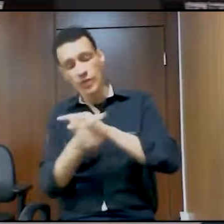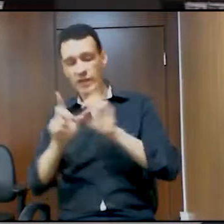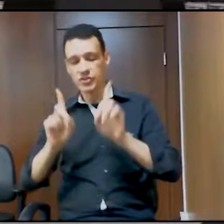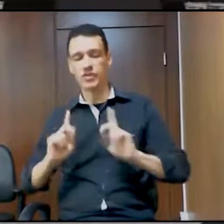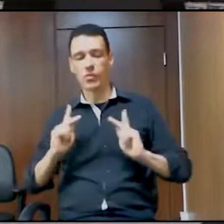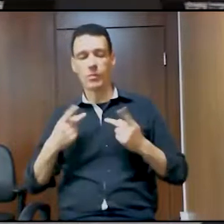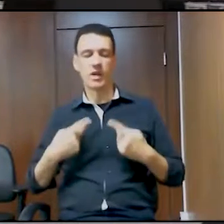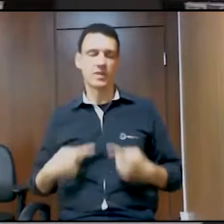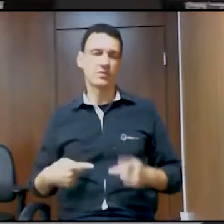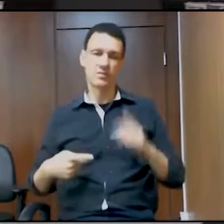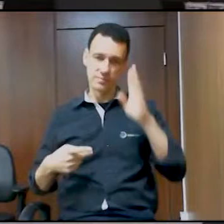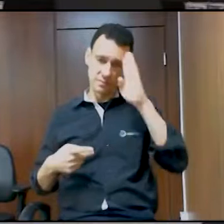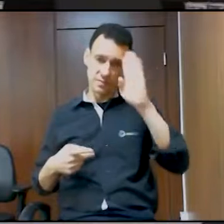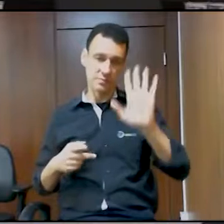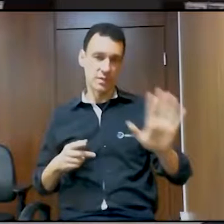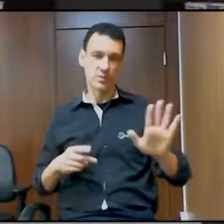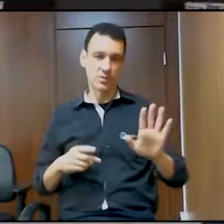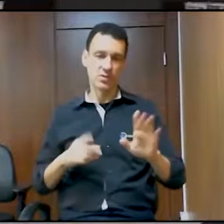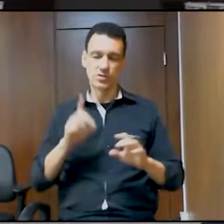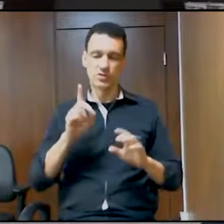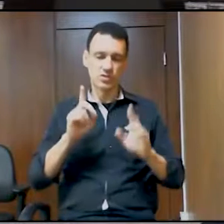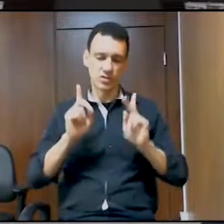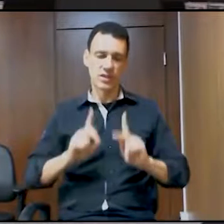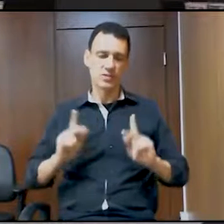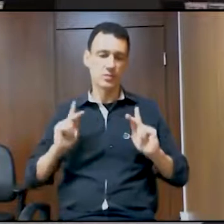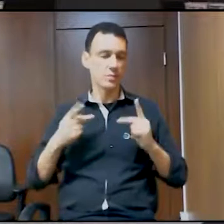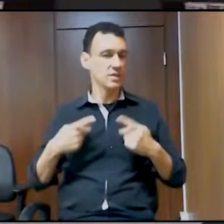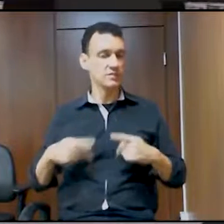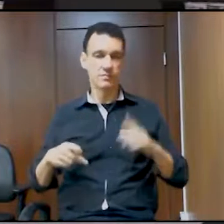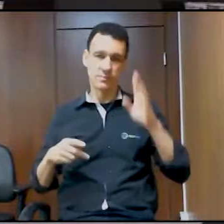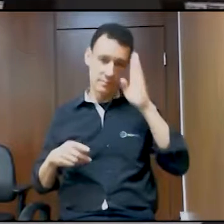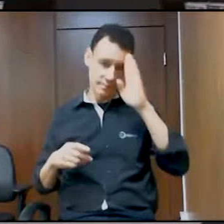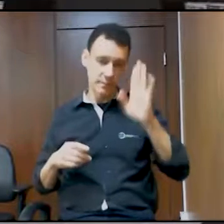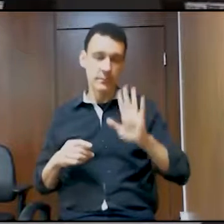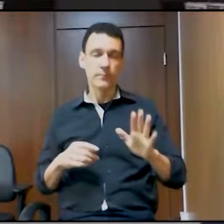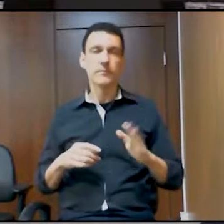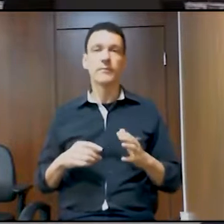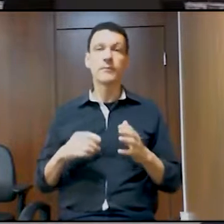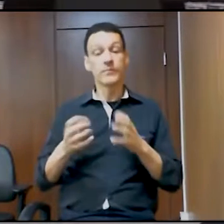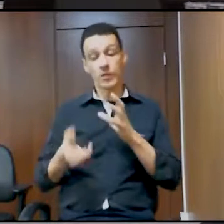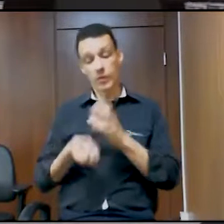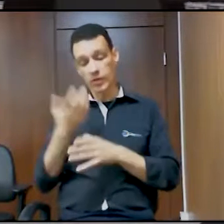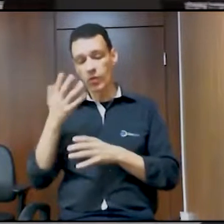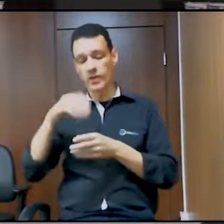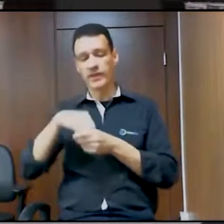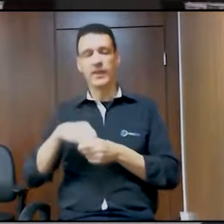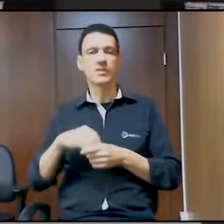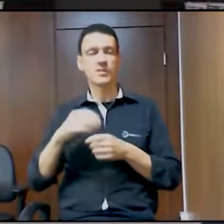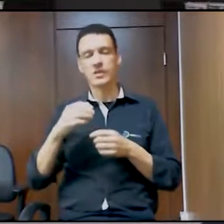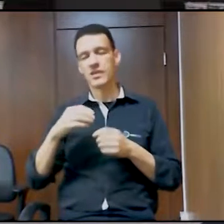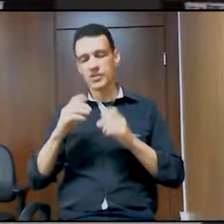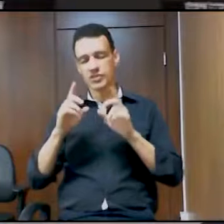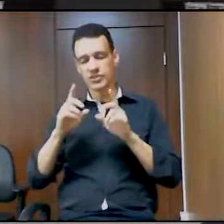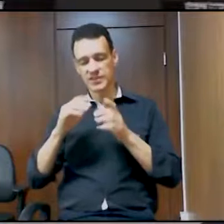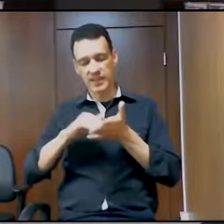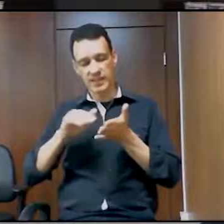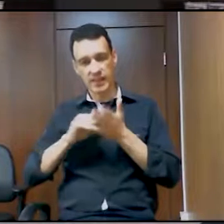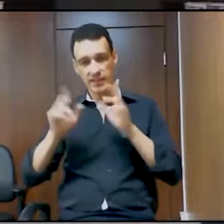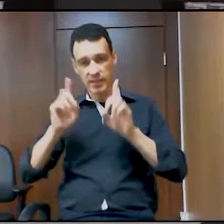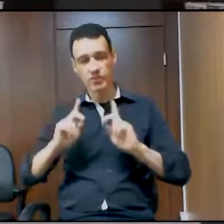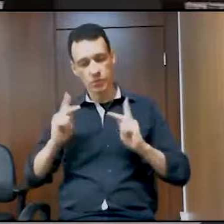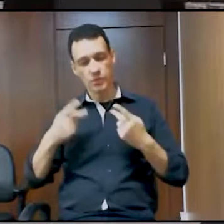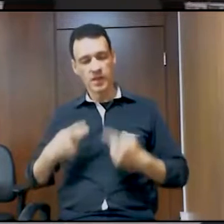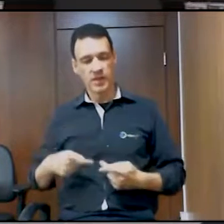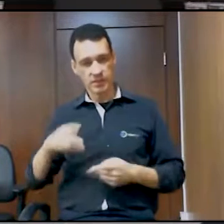o Comitê Interministerial de População em Situação de Rua na Secretaria Especial de Direitos Humanos, não numa discussão do